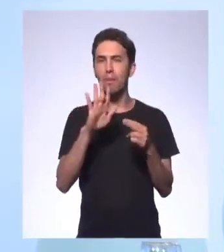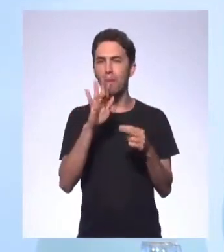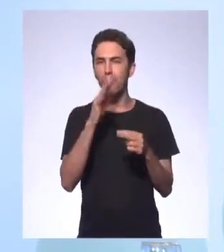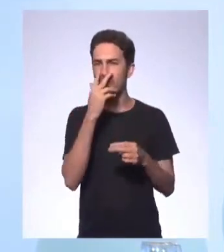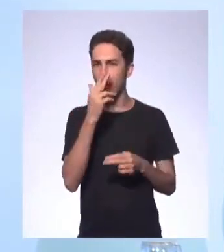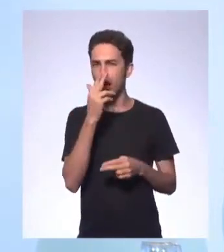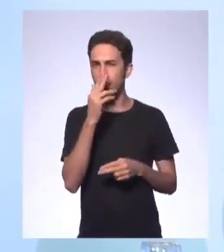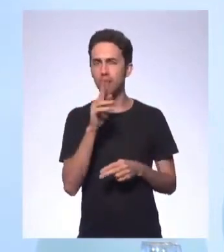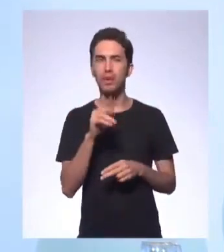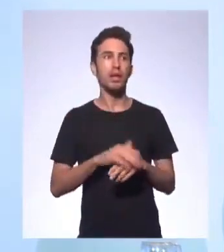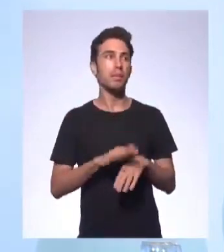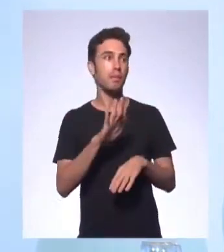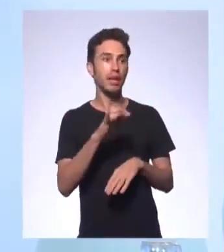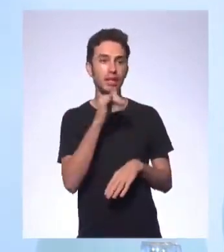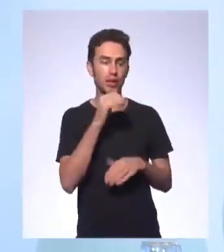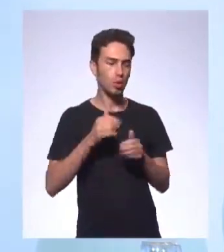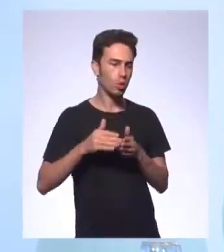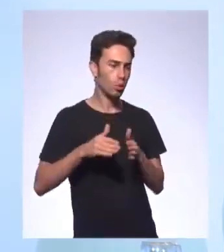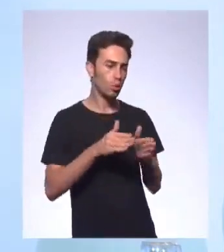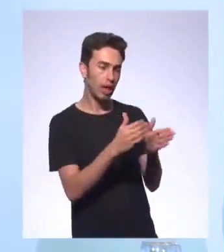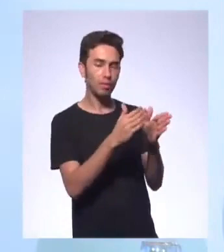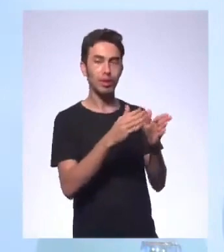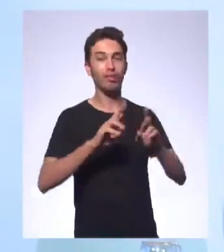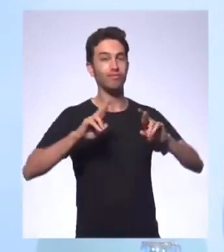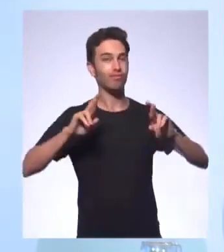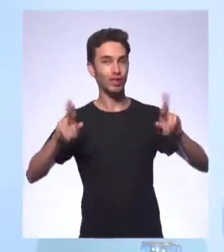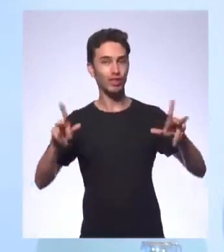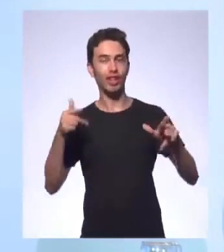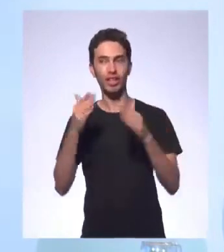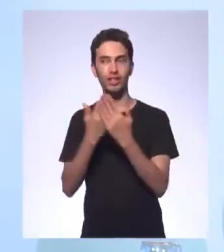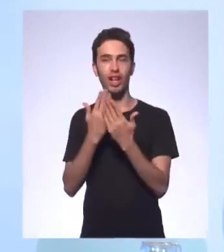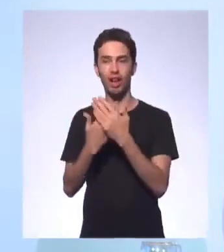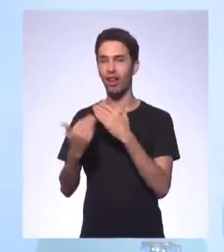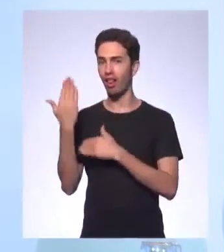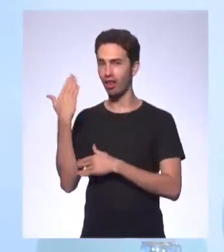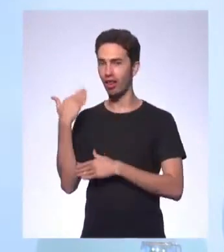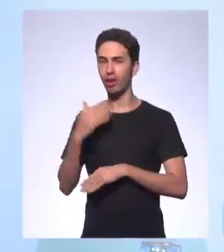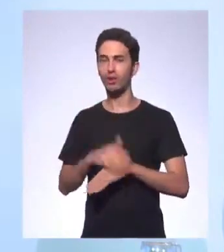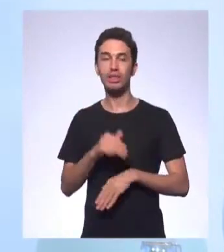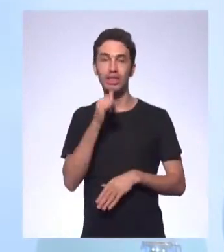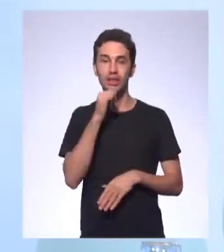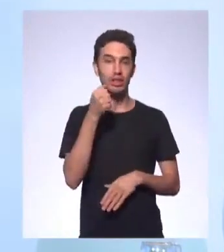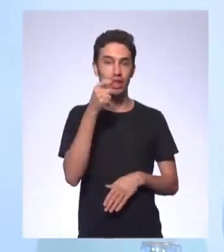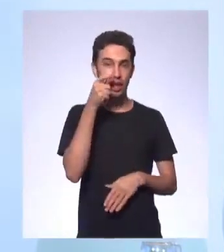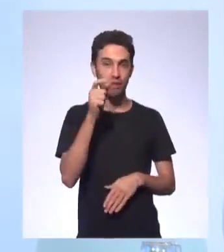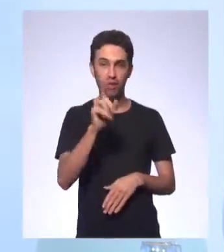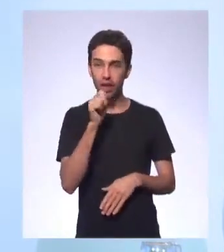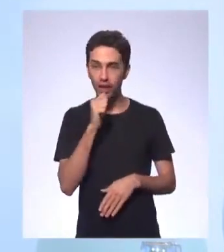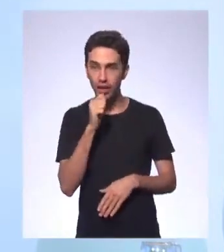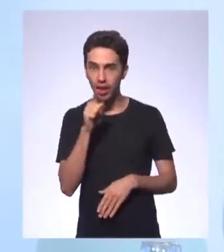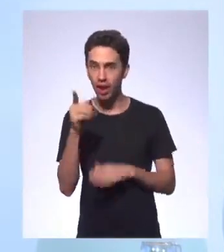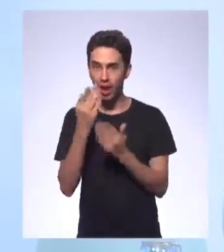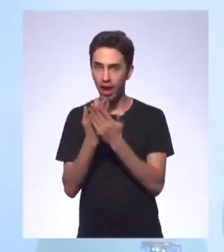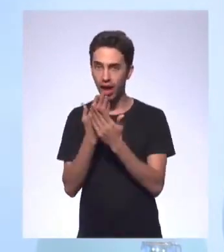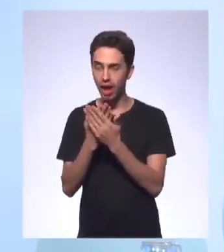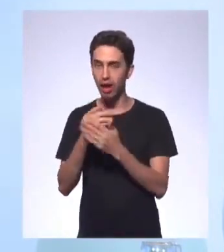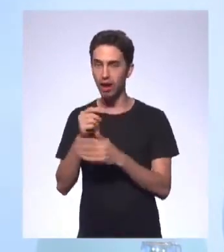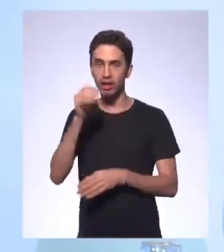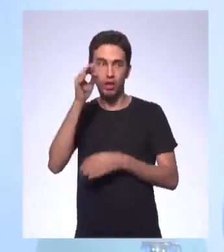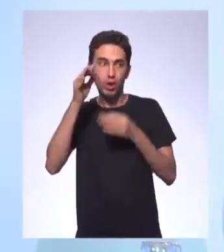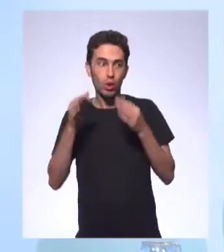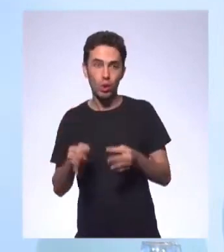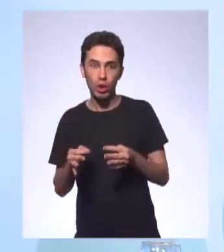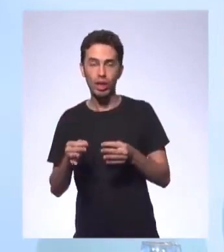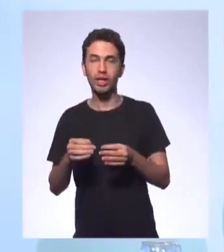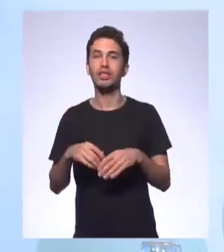o caminho que eu vou trilhar é um pouquinho diferente daquela aula. Então, se você não viu coesão e coerência, veja, porque é essencial aí para quem vai fazer Enem